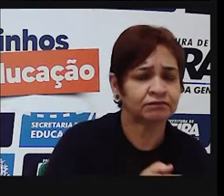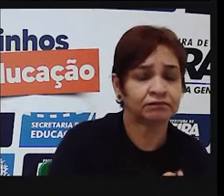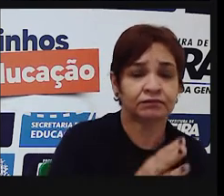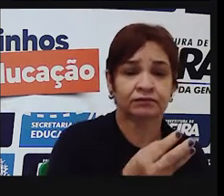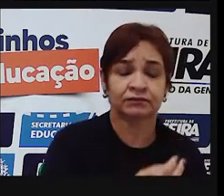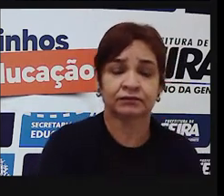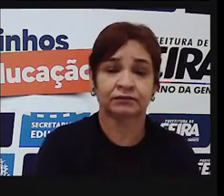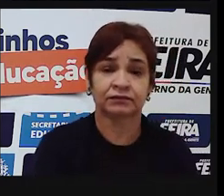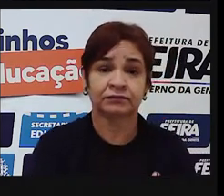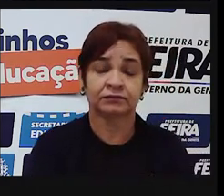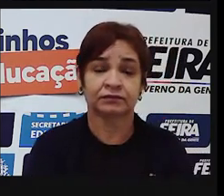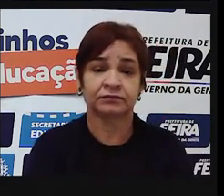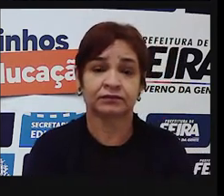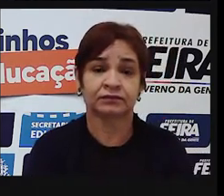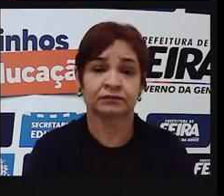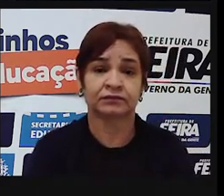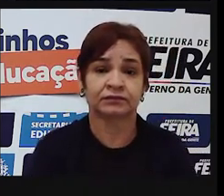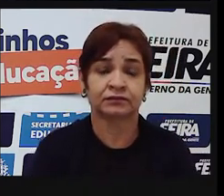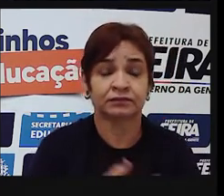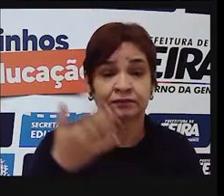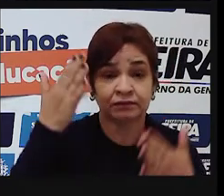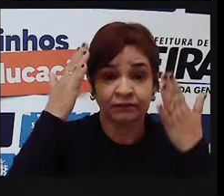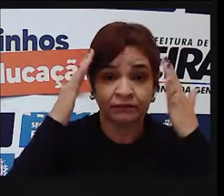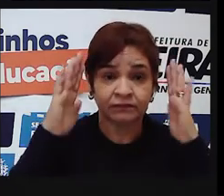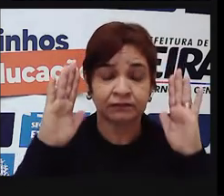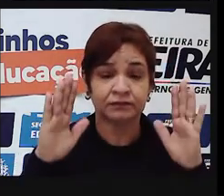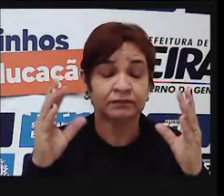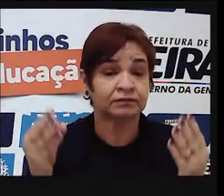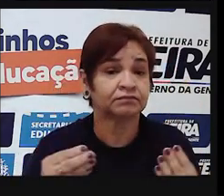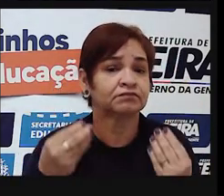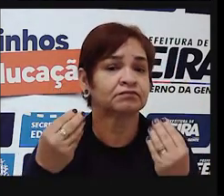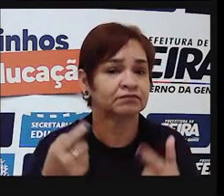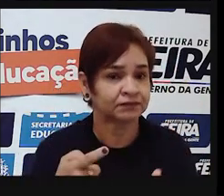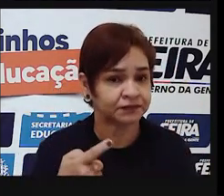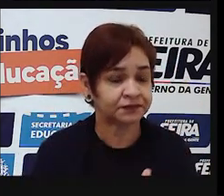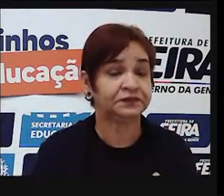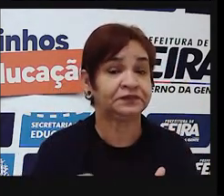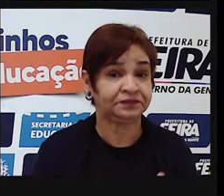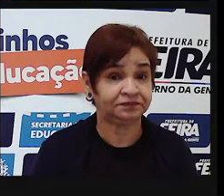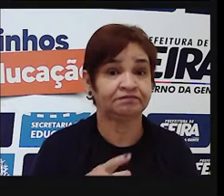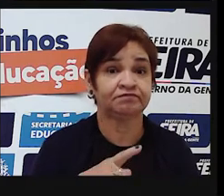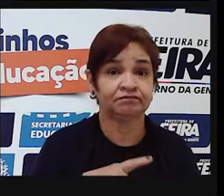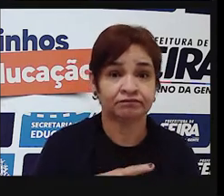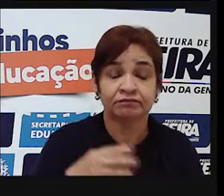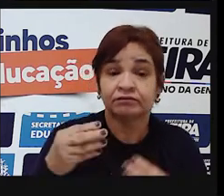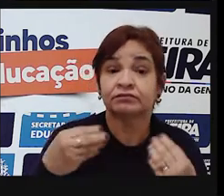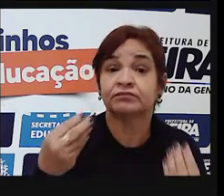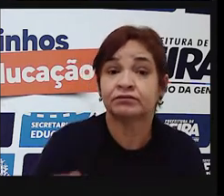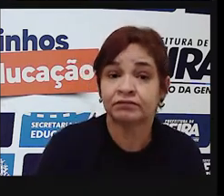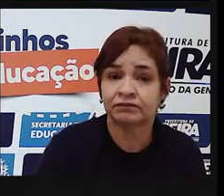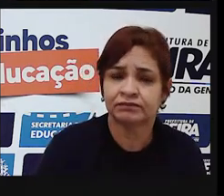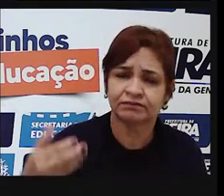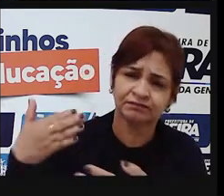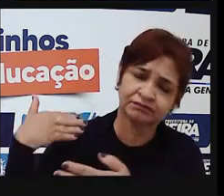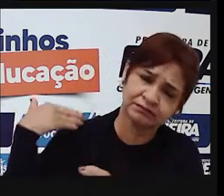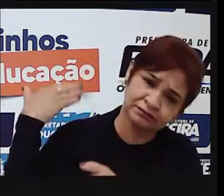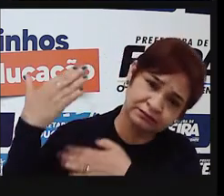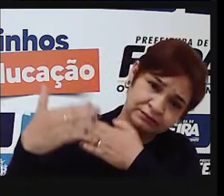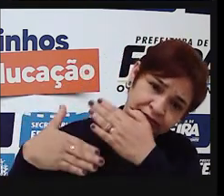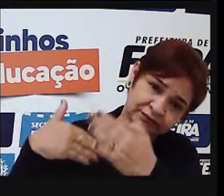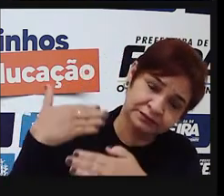vida, às vezes as pessoas não sabem, né, o tanto que a gente luta, o tanto que a gente passa para